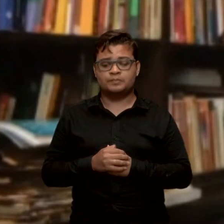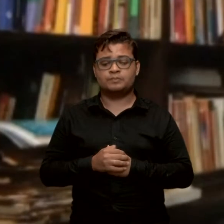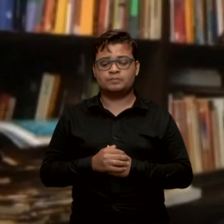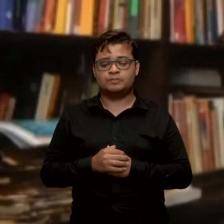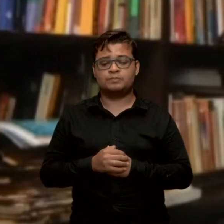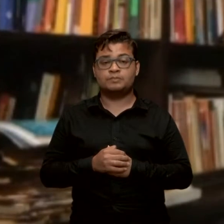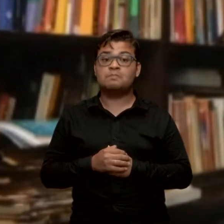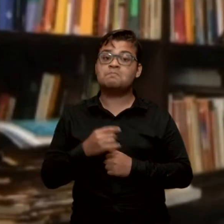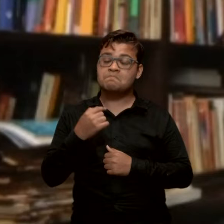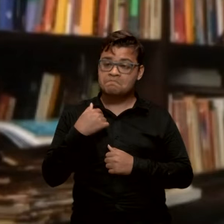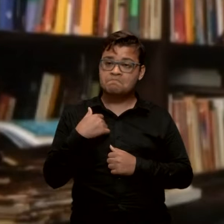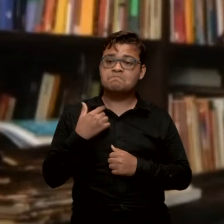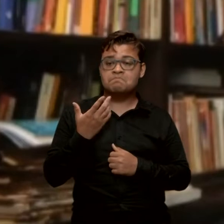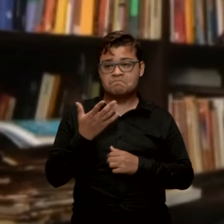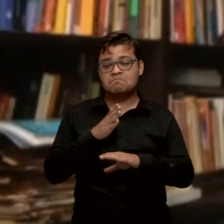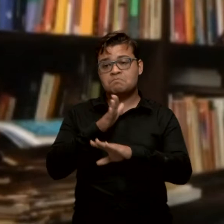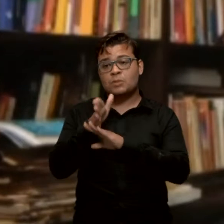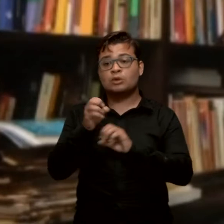tive um show